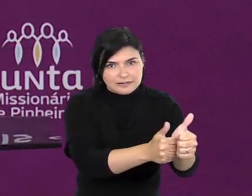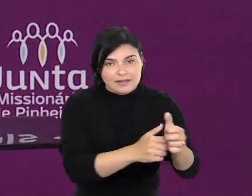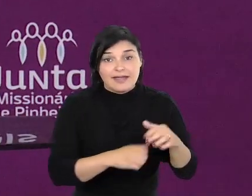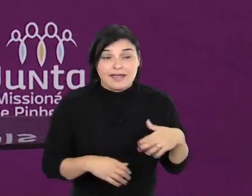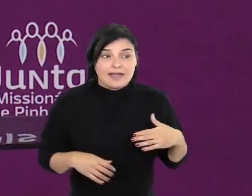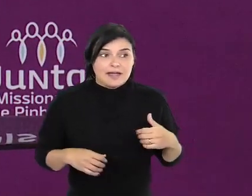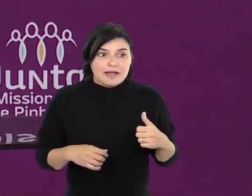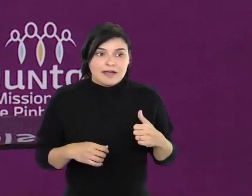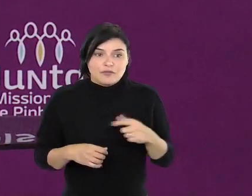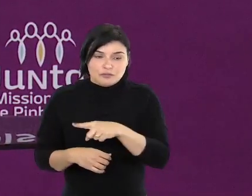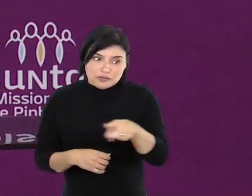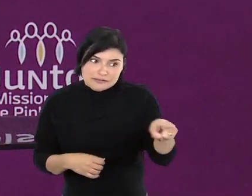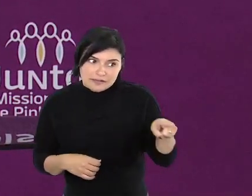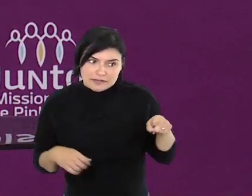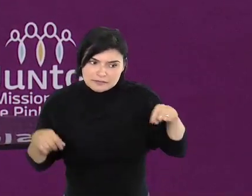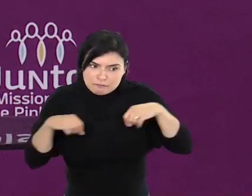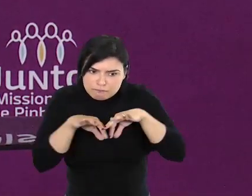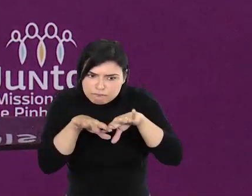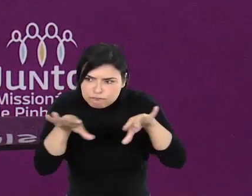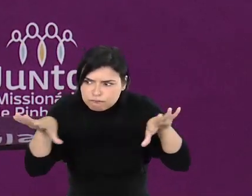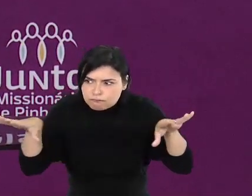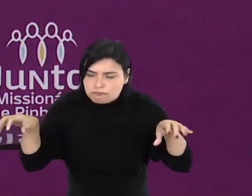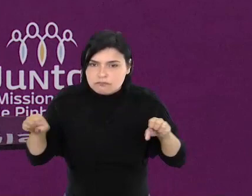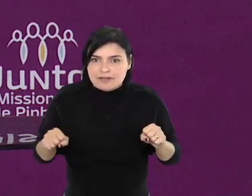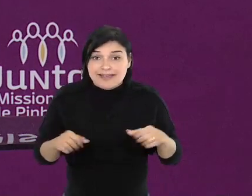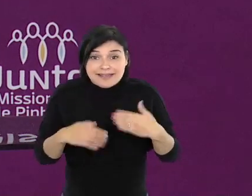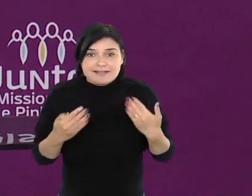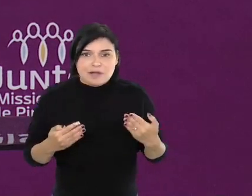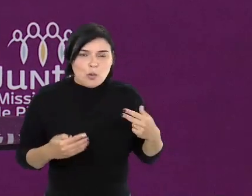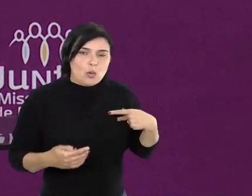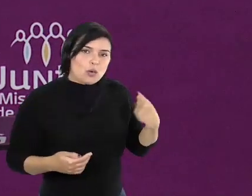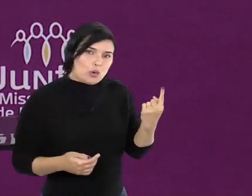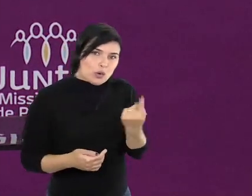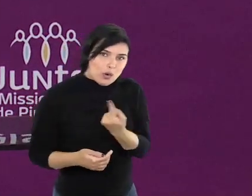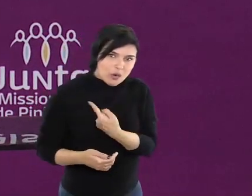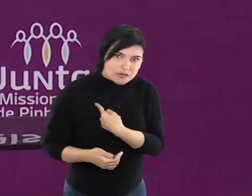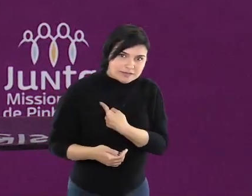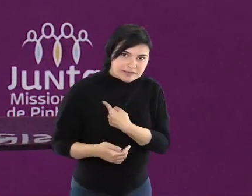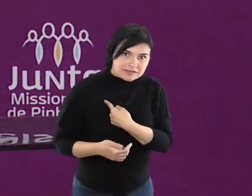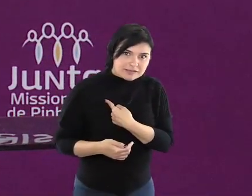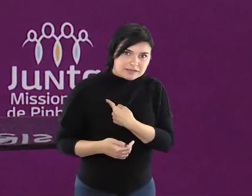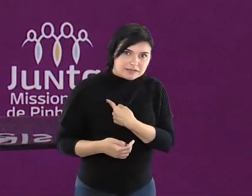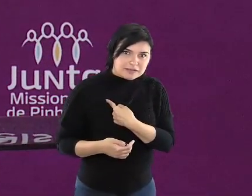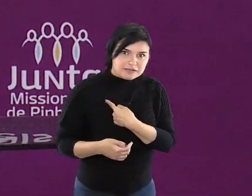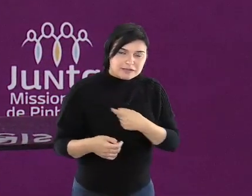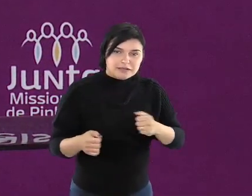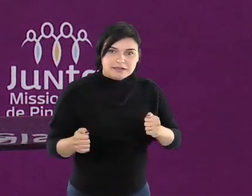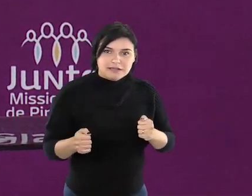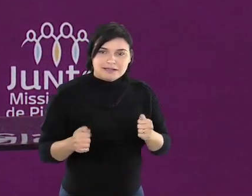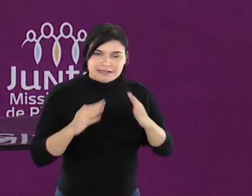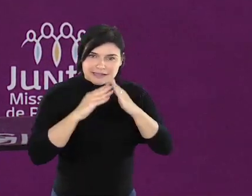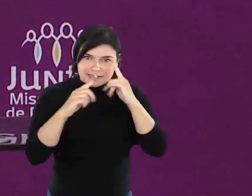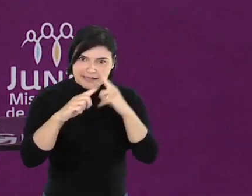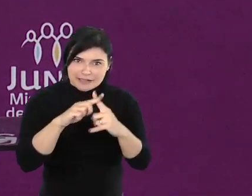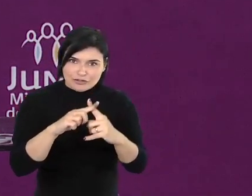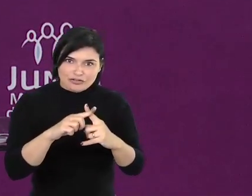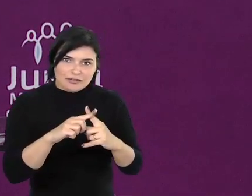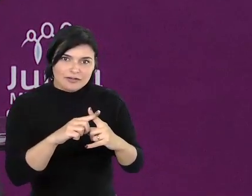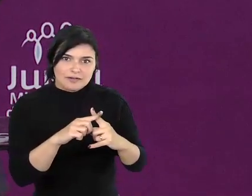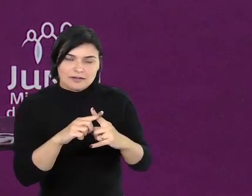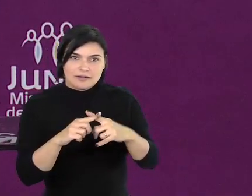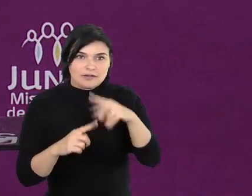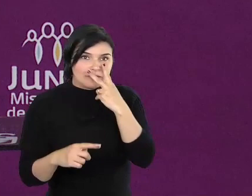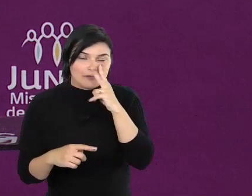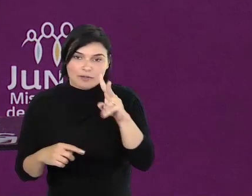filhos espirituais esse tempo pai de santo tem que ser para nós geramos filhos